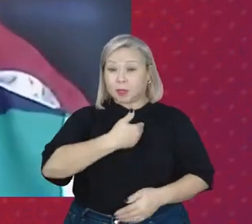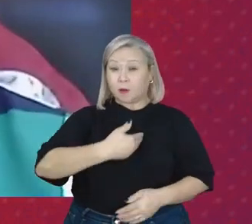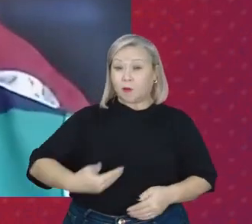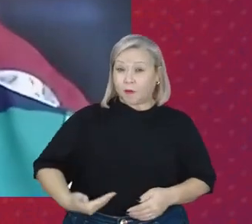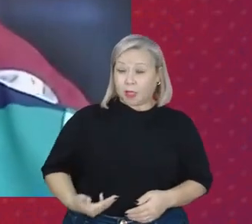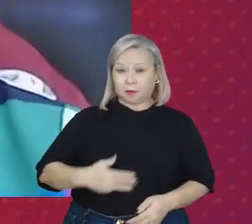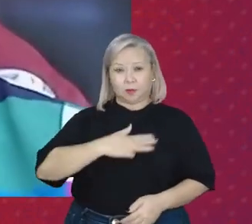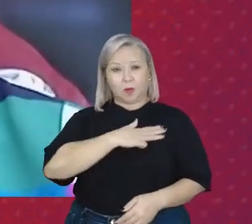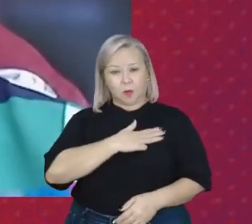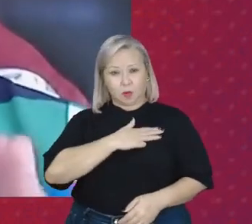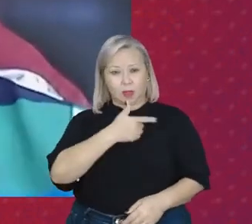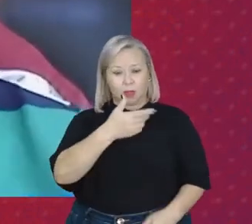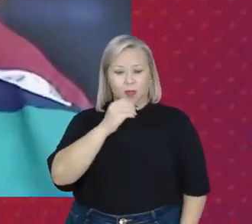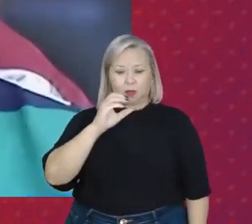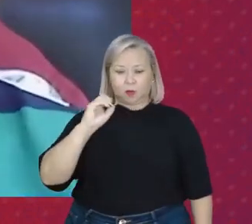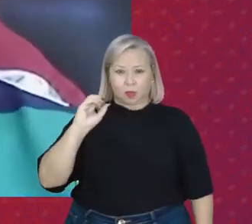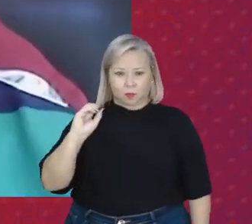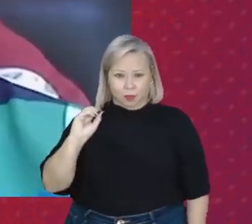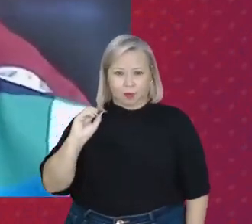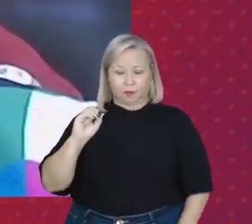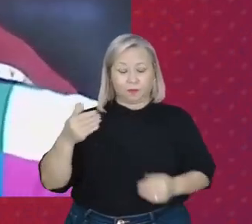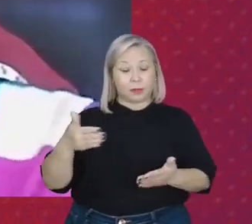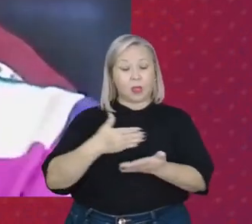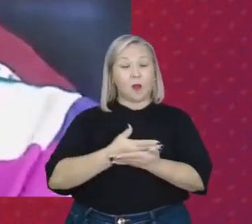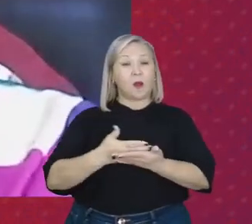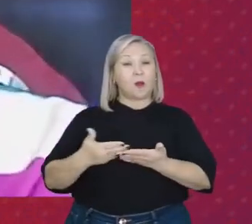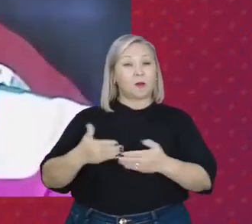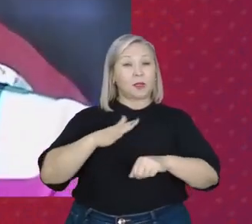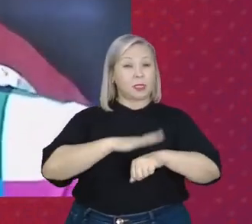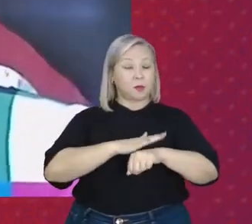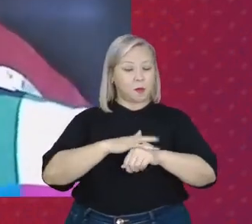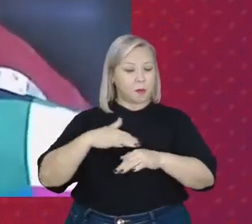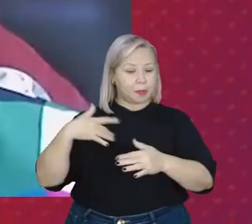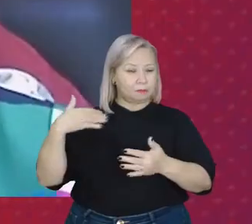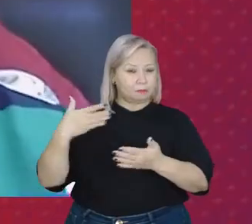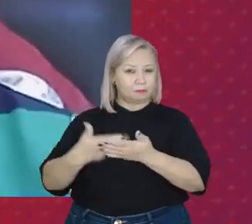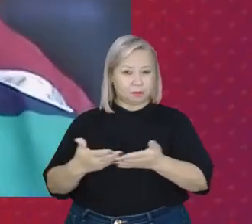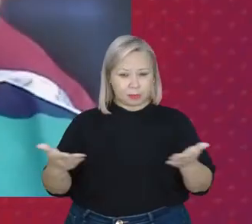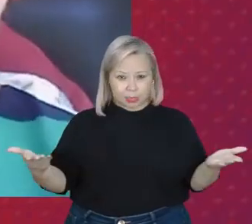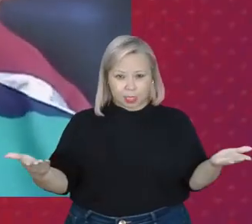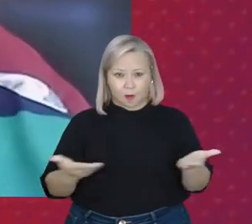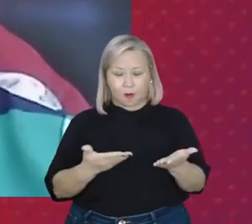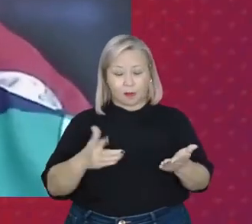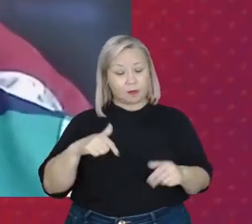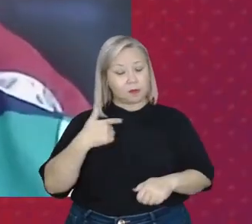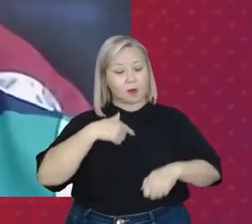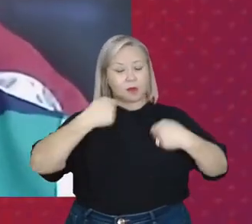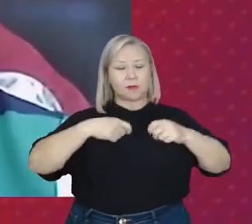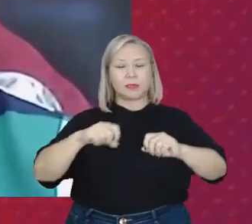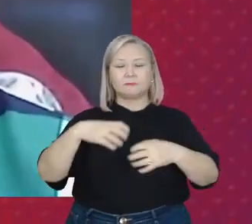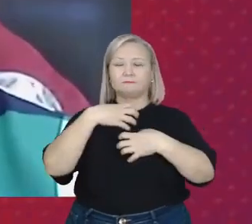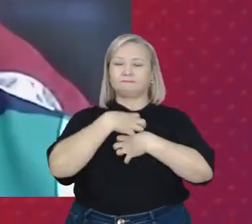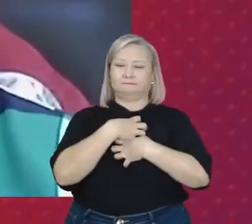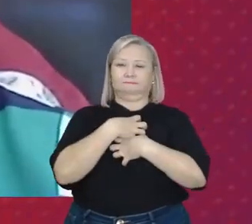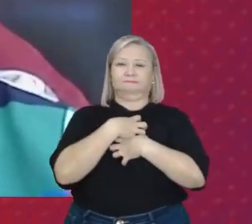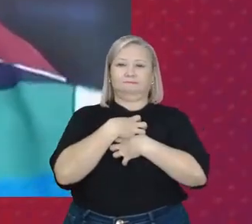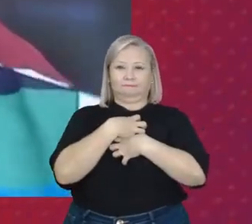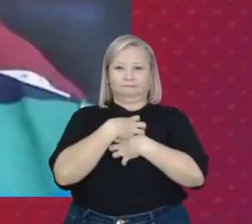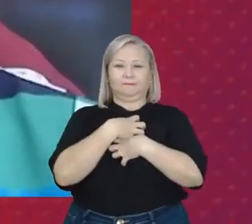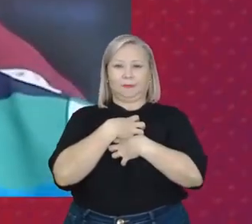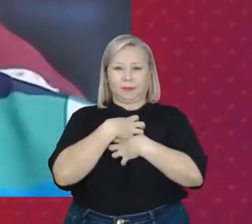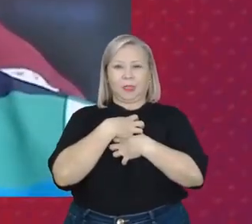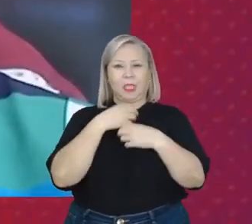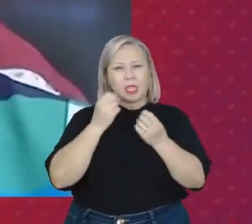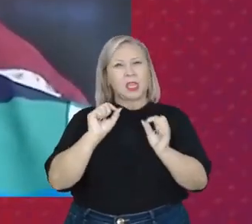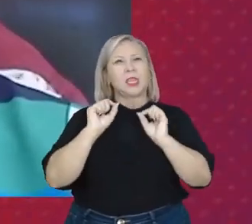Silva. Desse momento para agora, nós precisamos sentir que